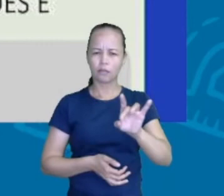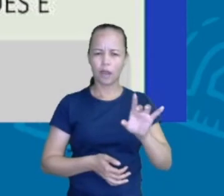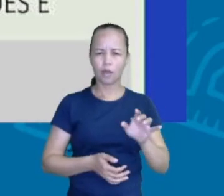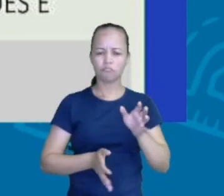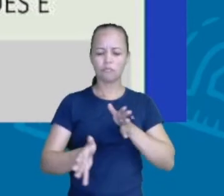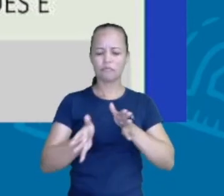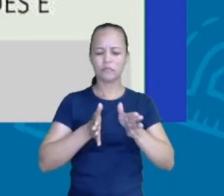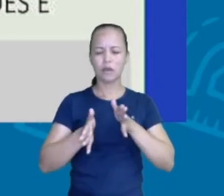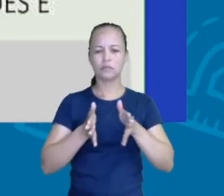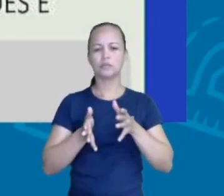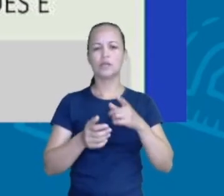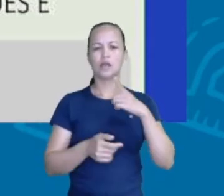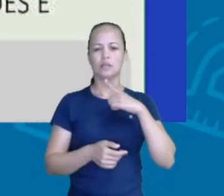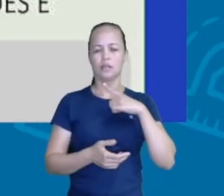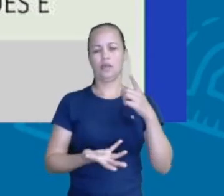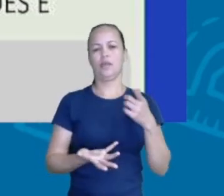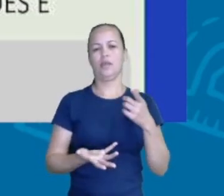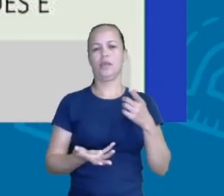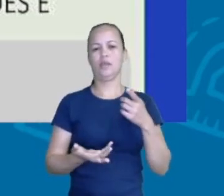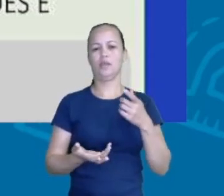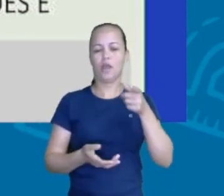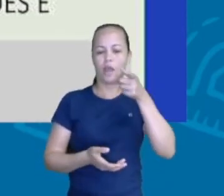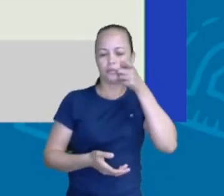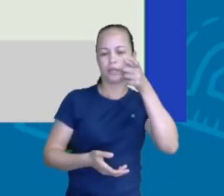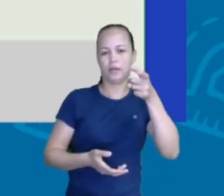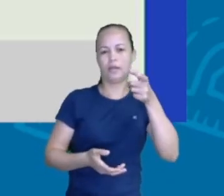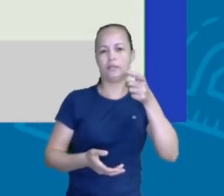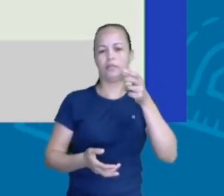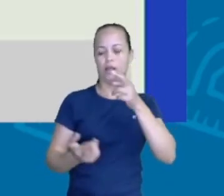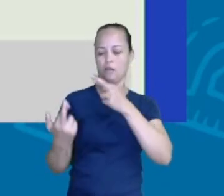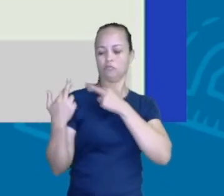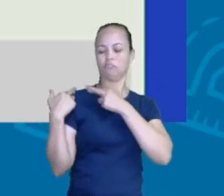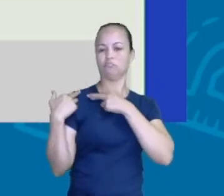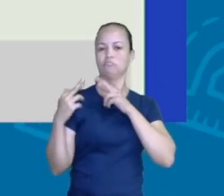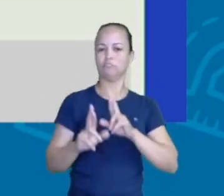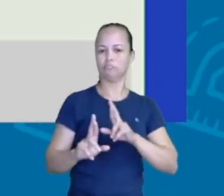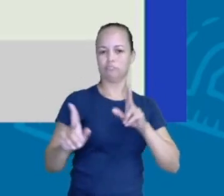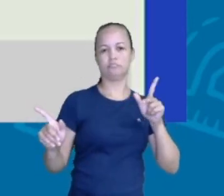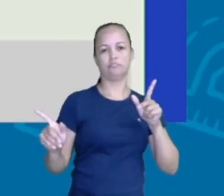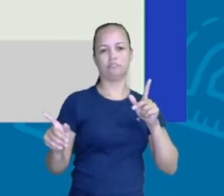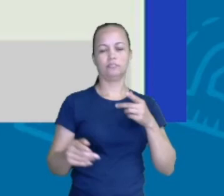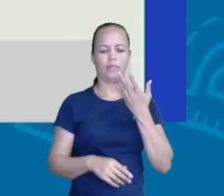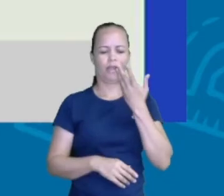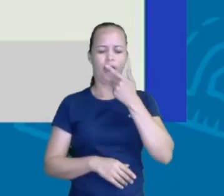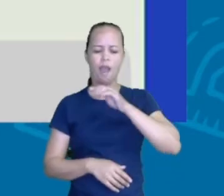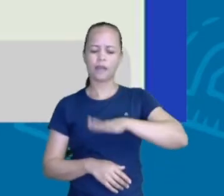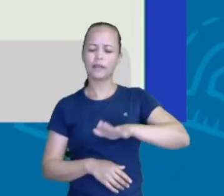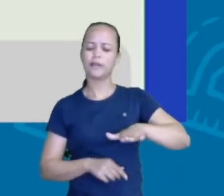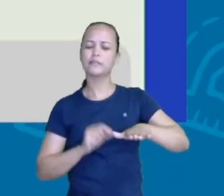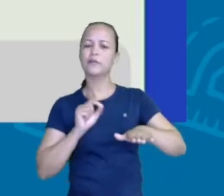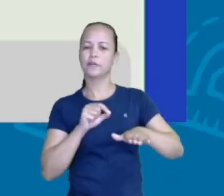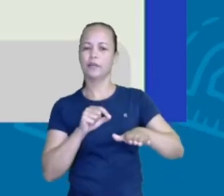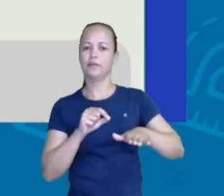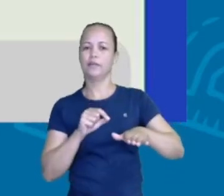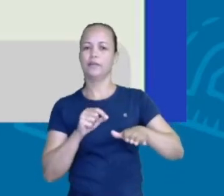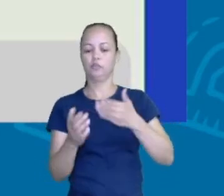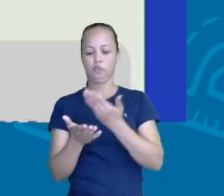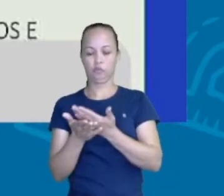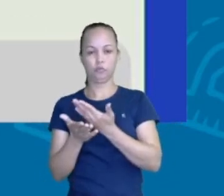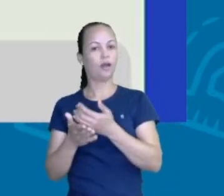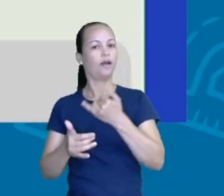temos responsabilidades e interesses diferentes. A criança quer o quê? Estudar e